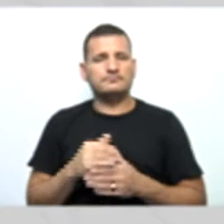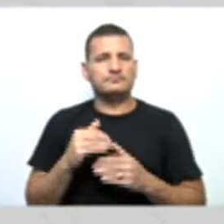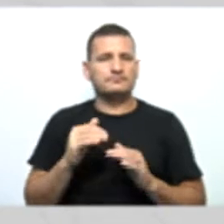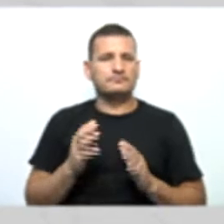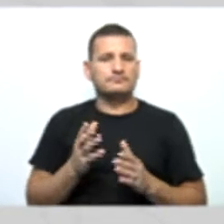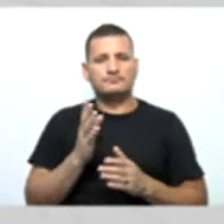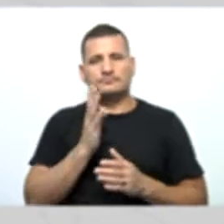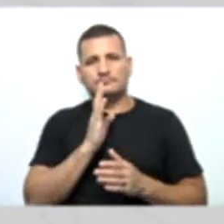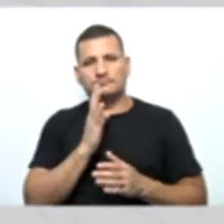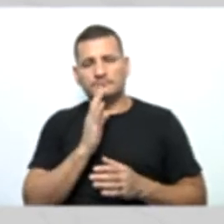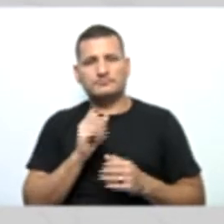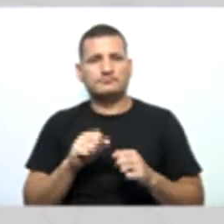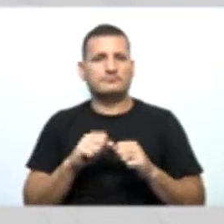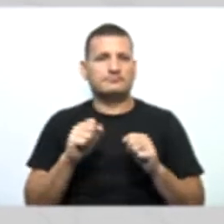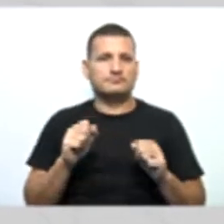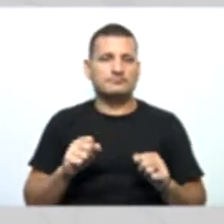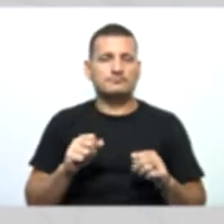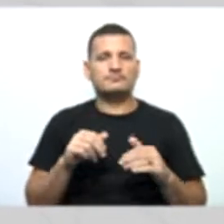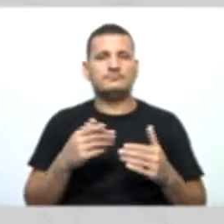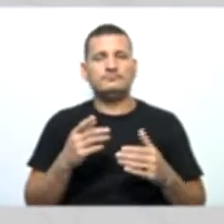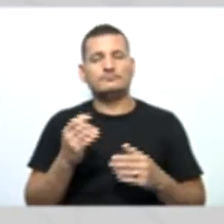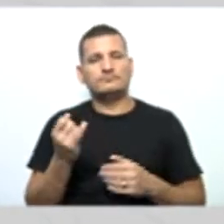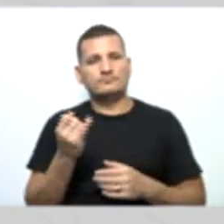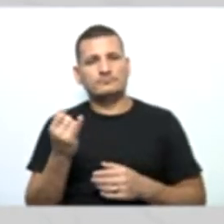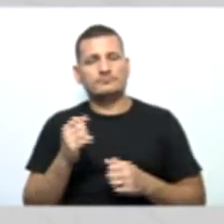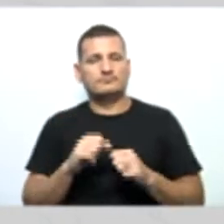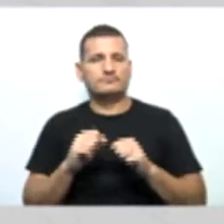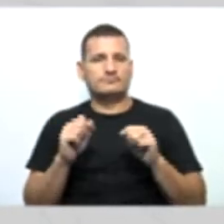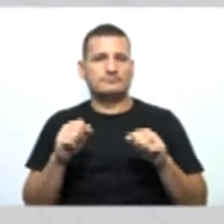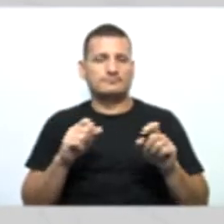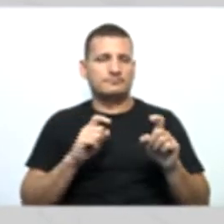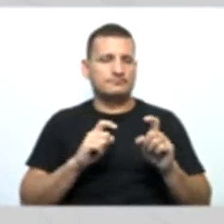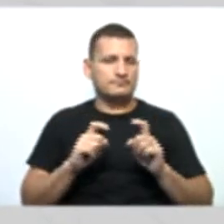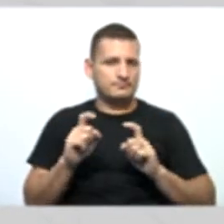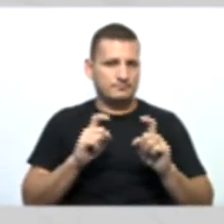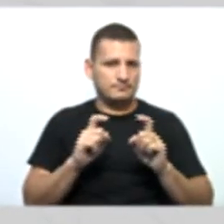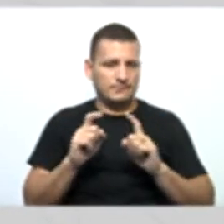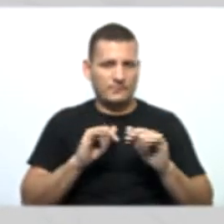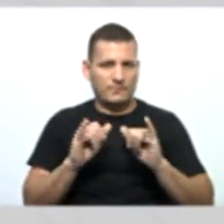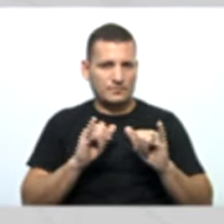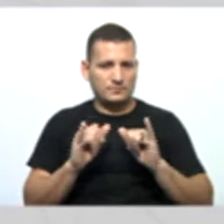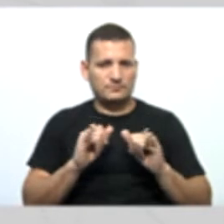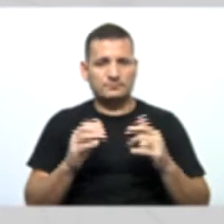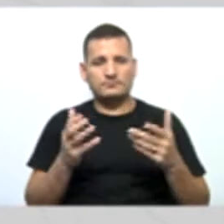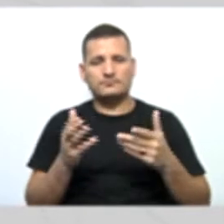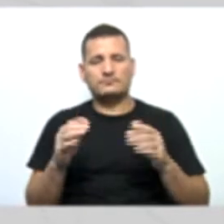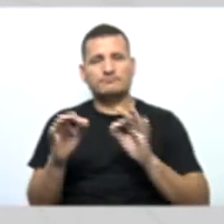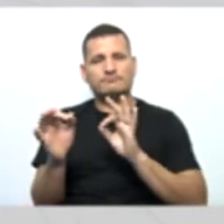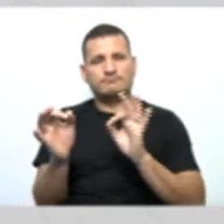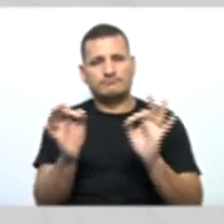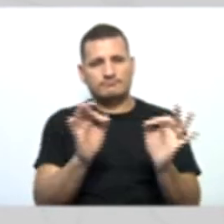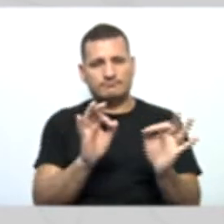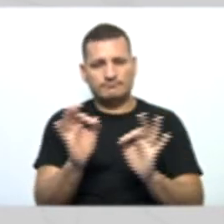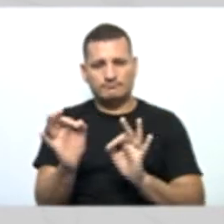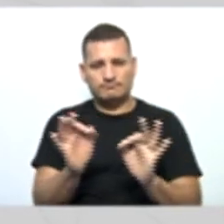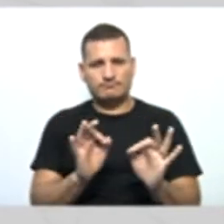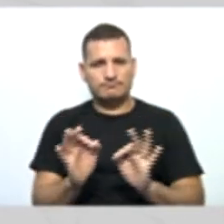sistemas, qual a importância do sistema de informação, vem aqui agora o que é a modelagem de sistema